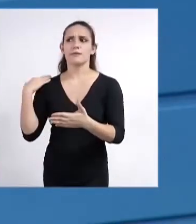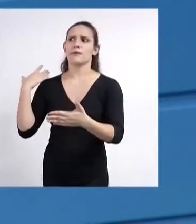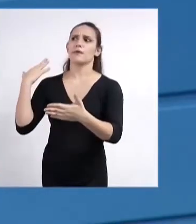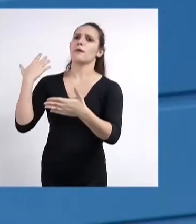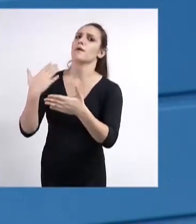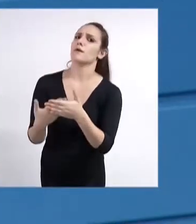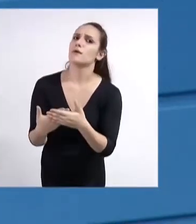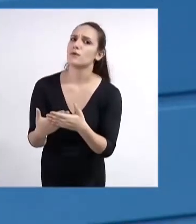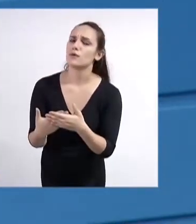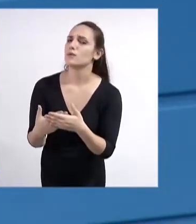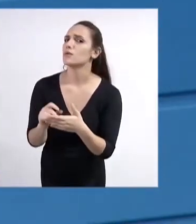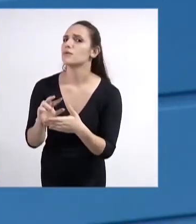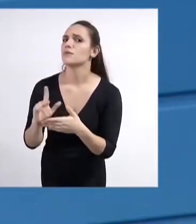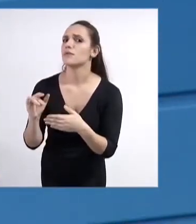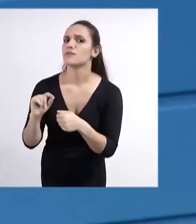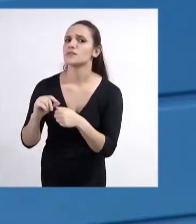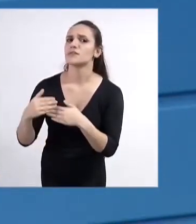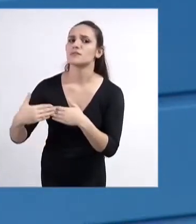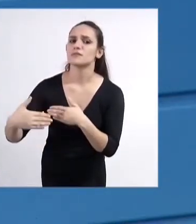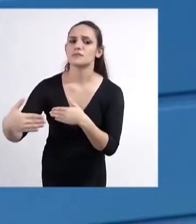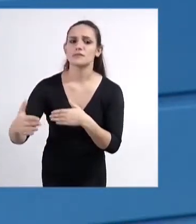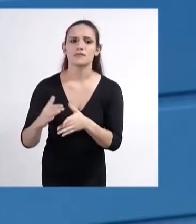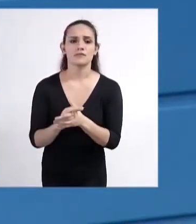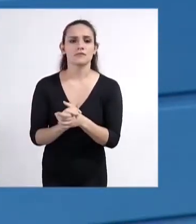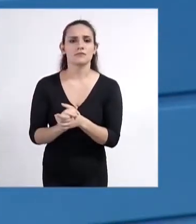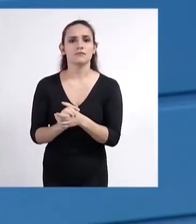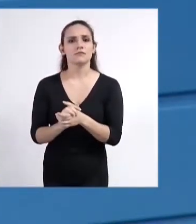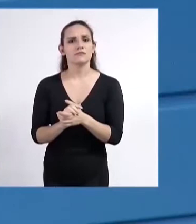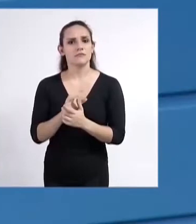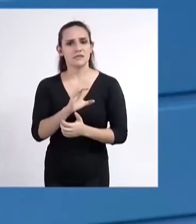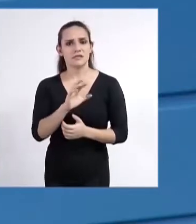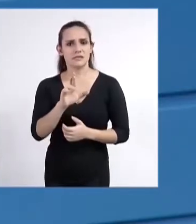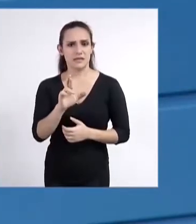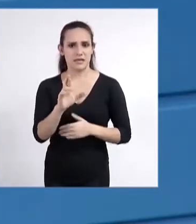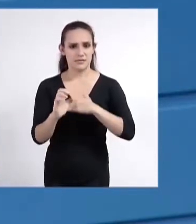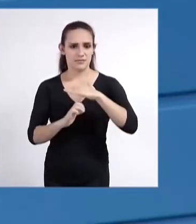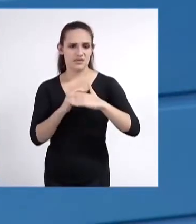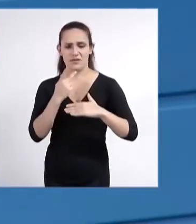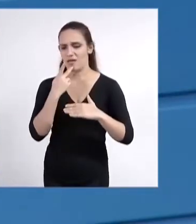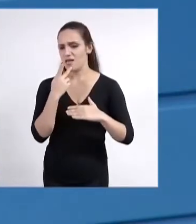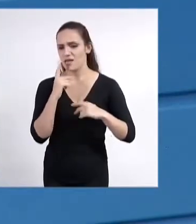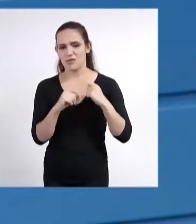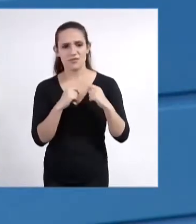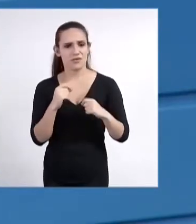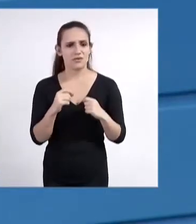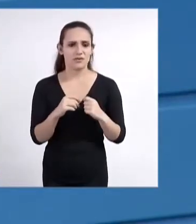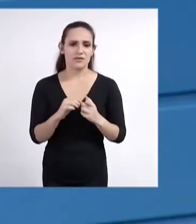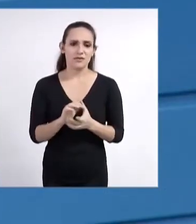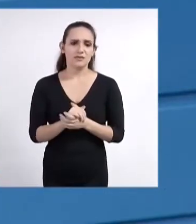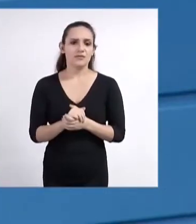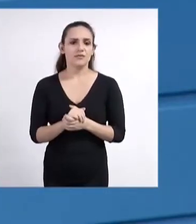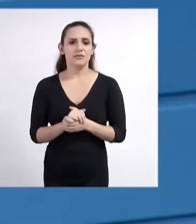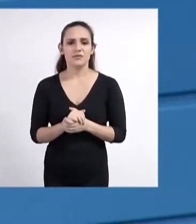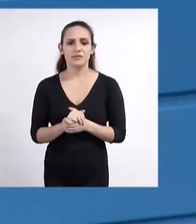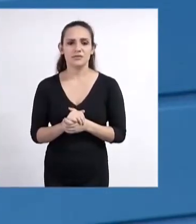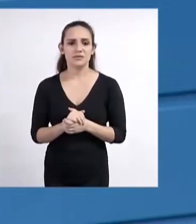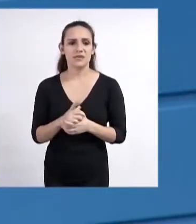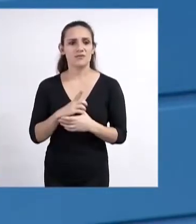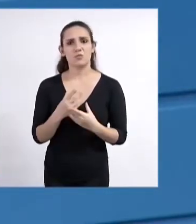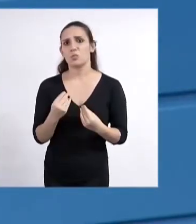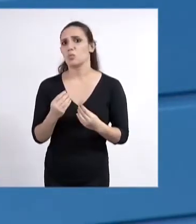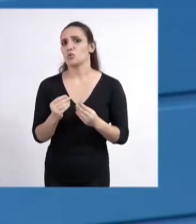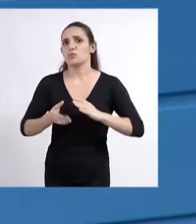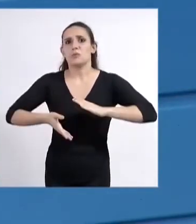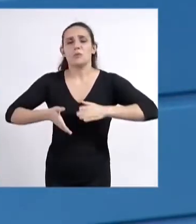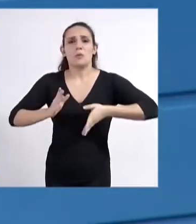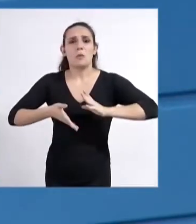aí o que eles alegam? Alegam que não executaram porque foi superdimensionada a quantidade de veículos e eles não